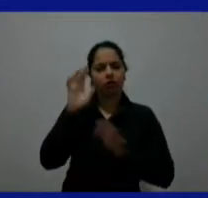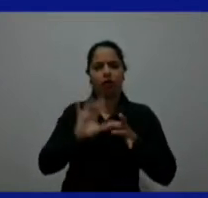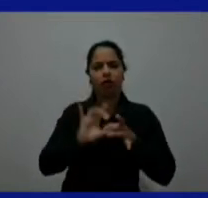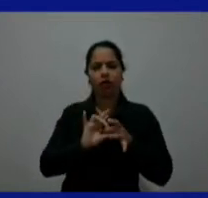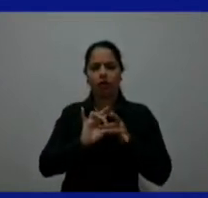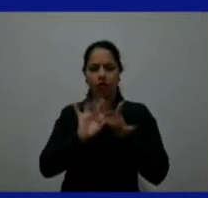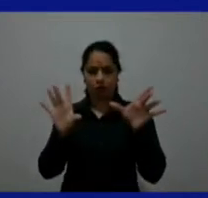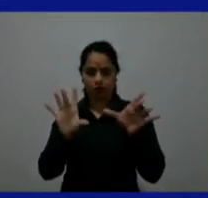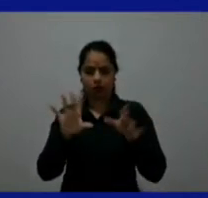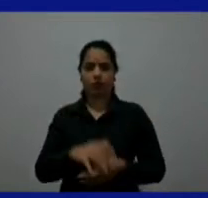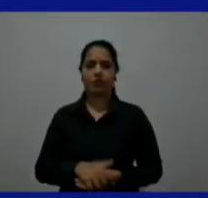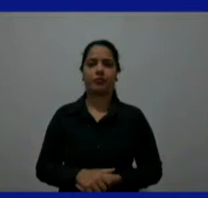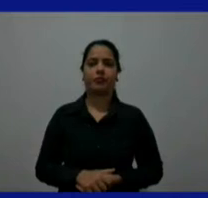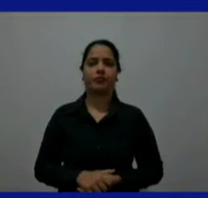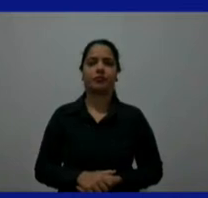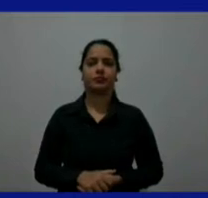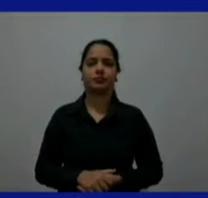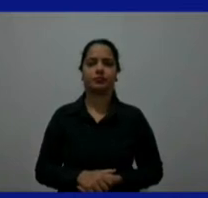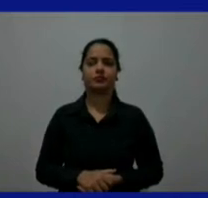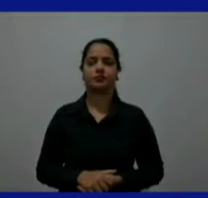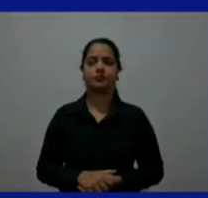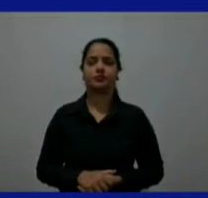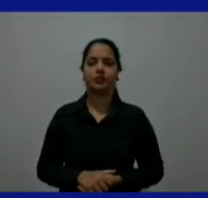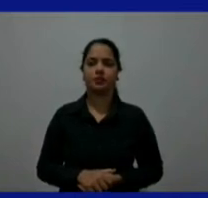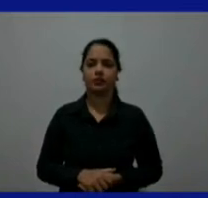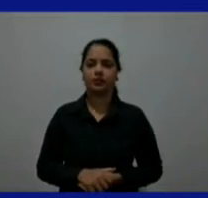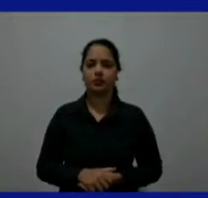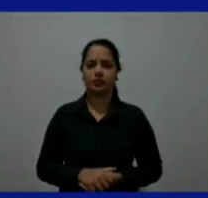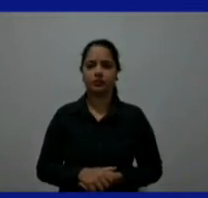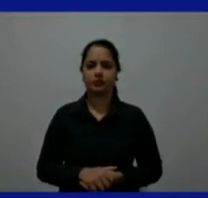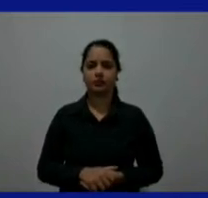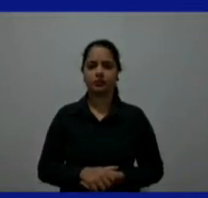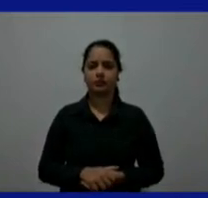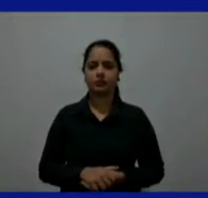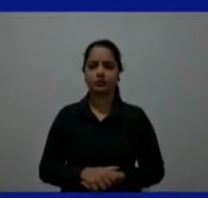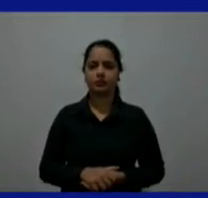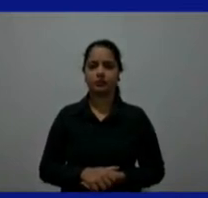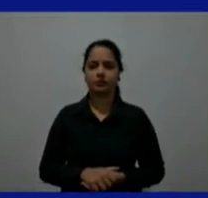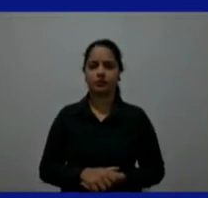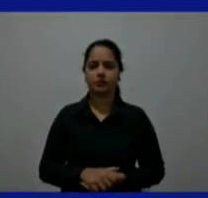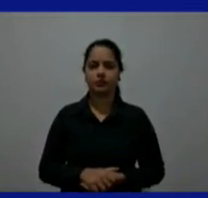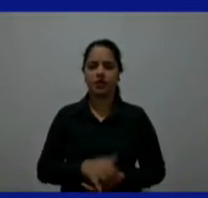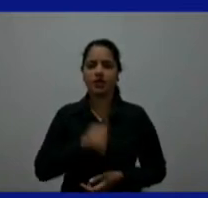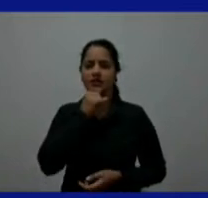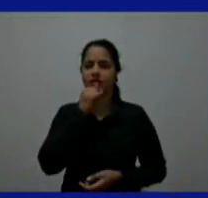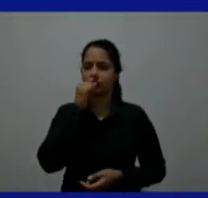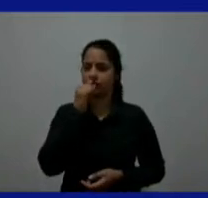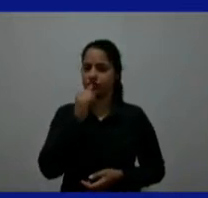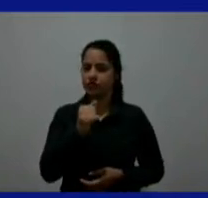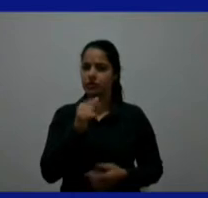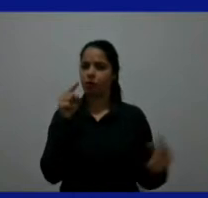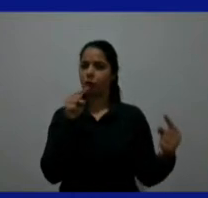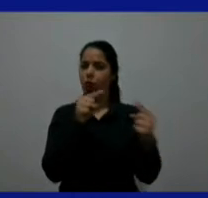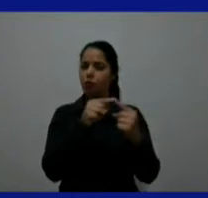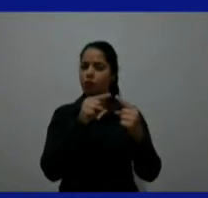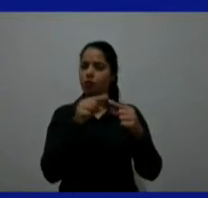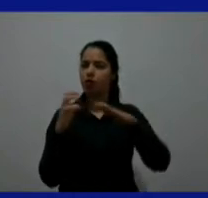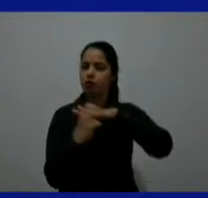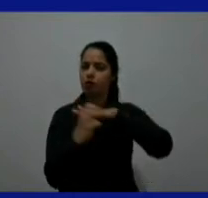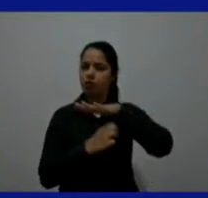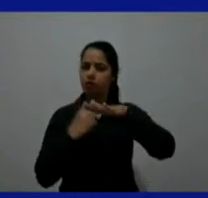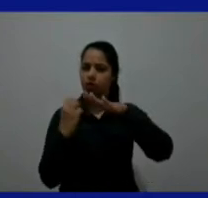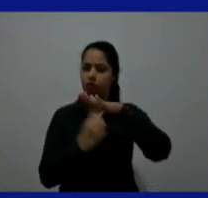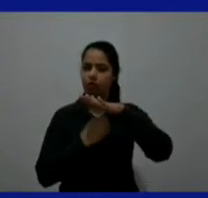como subjetivo, como é. Ele afirmou que o propósito das empresas era dar lucro e